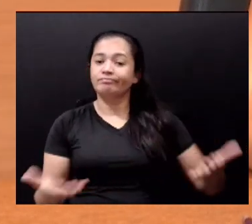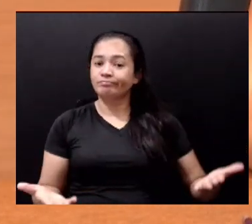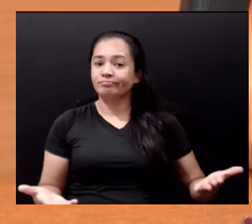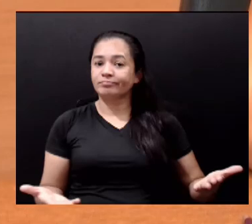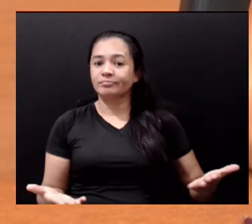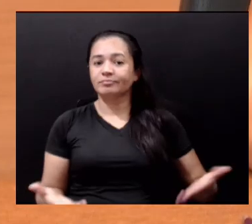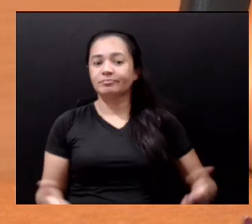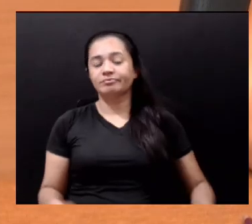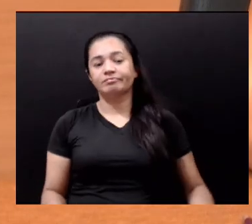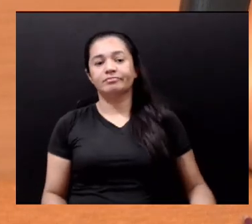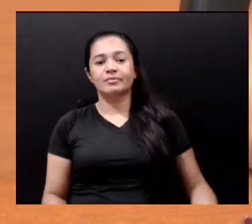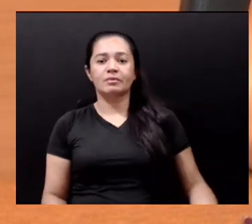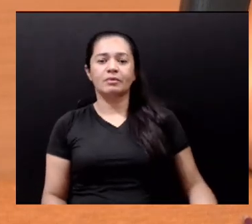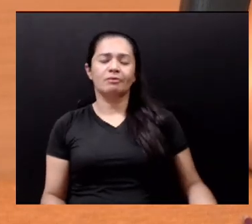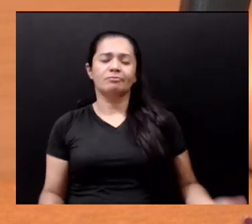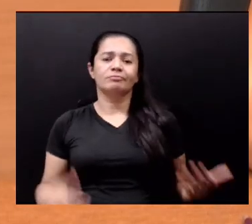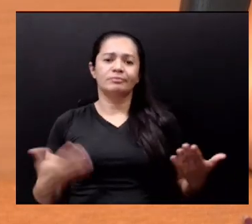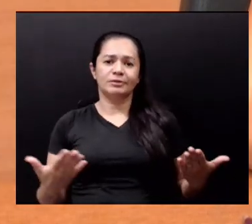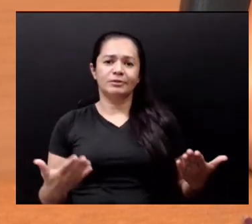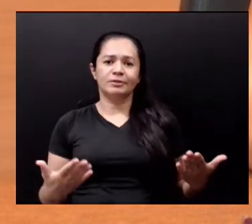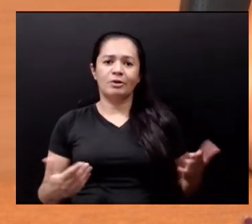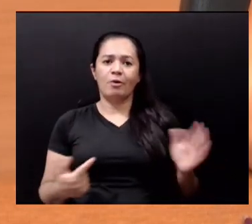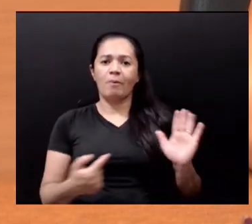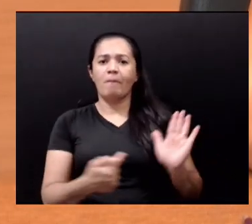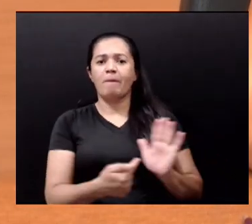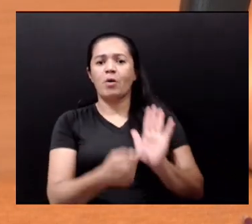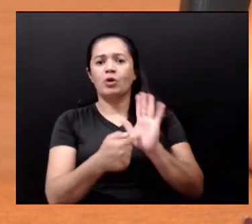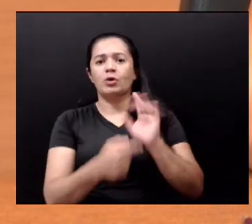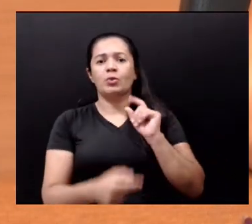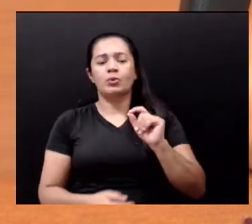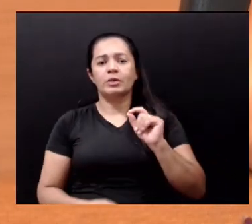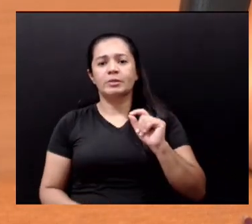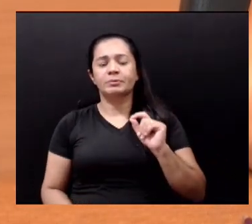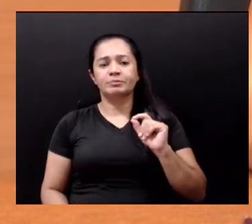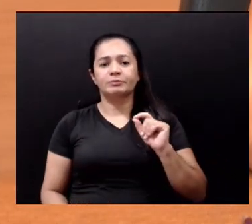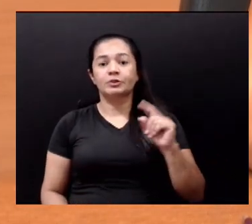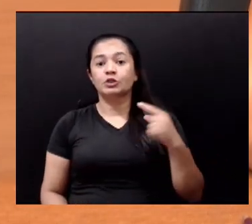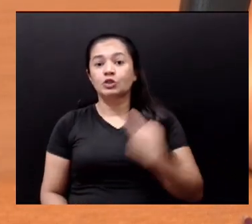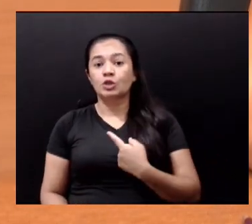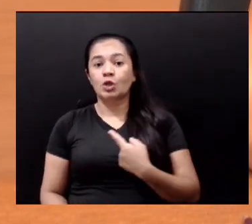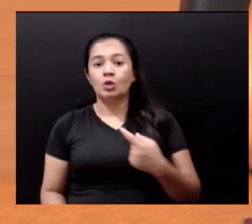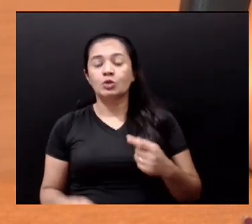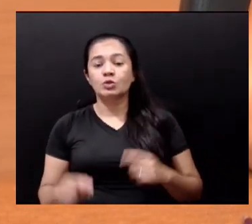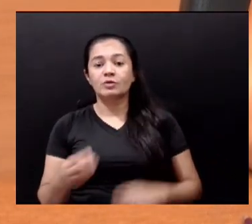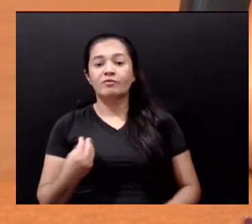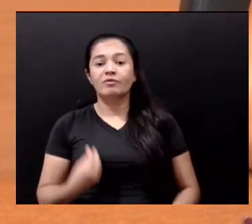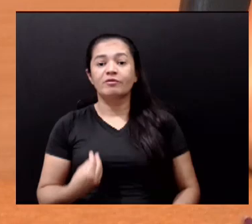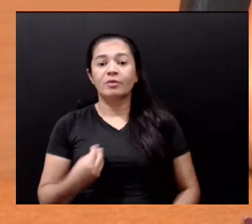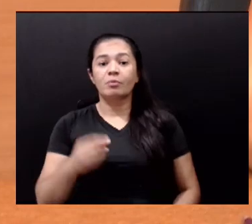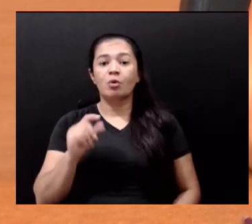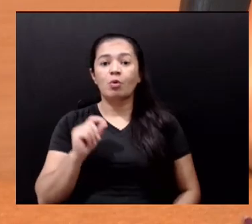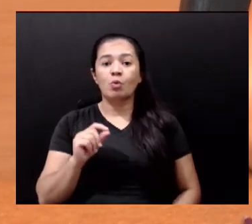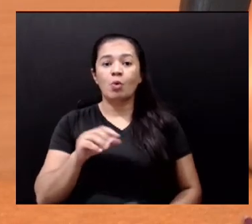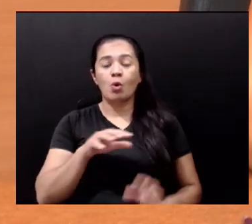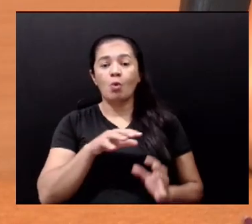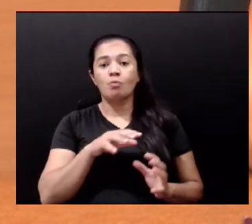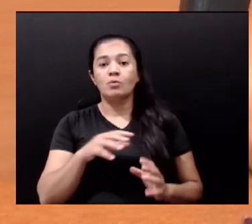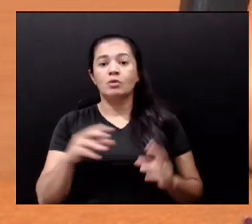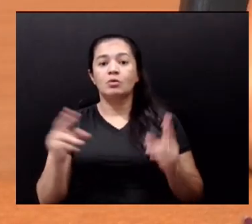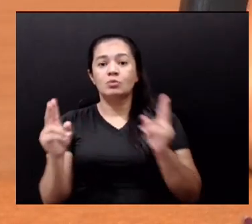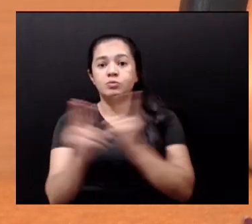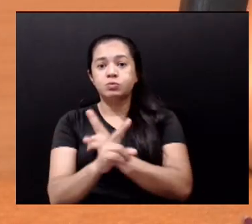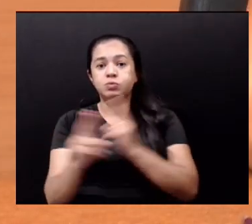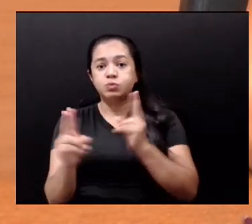os indícios que mostram o fato de que nós estamos vivendo uma grave situação de